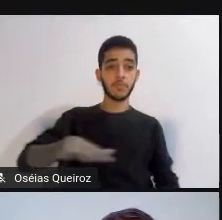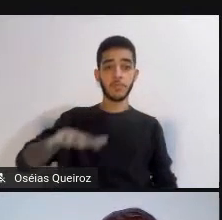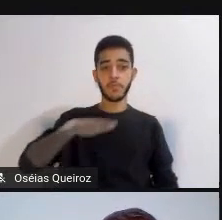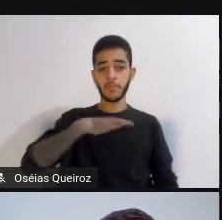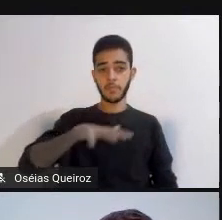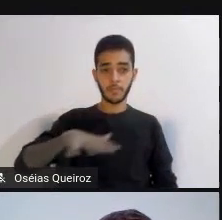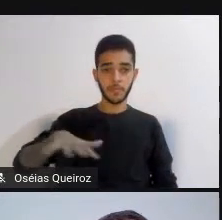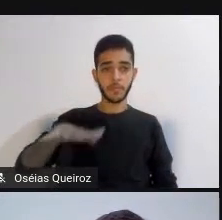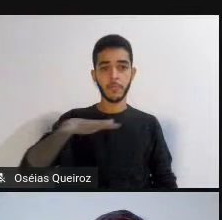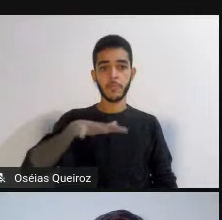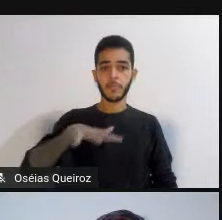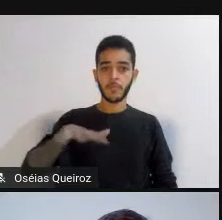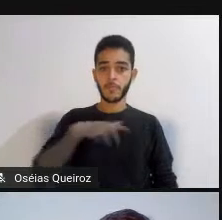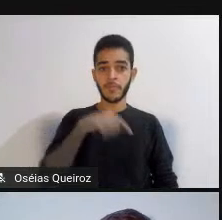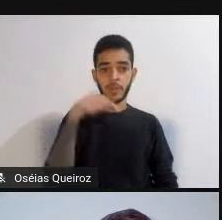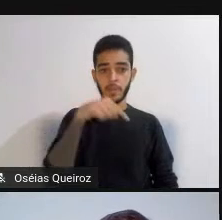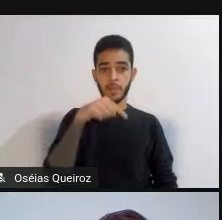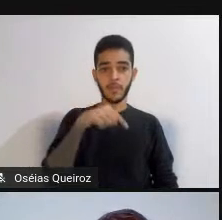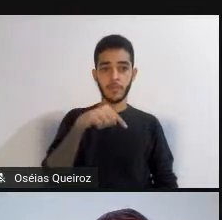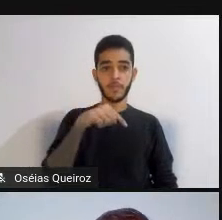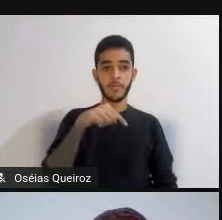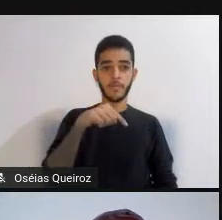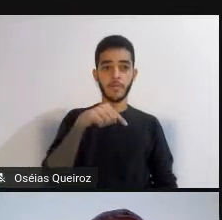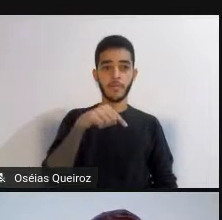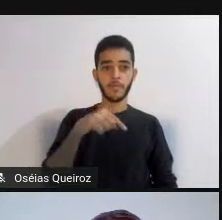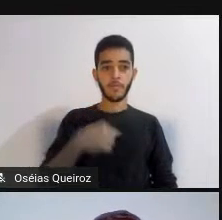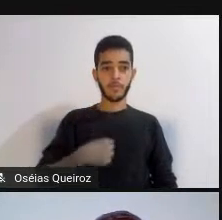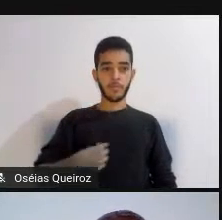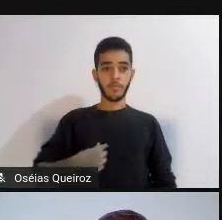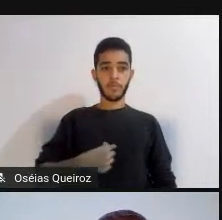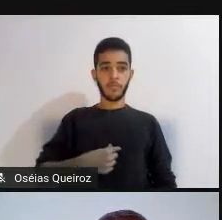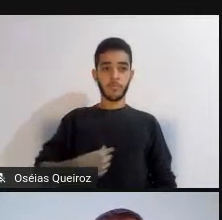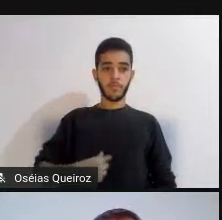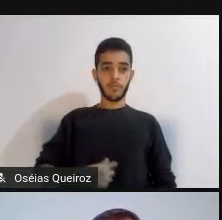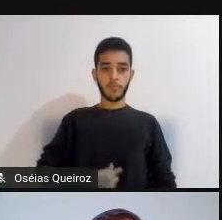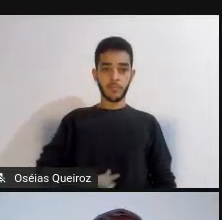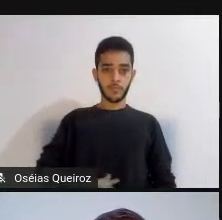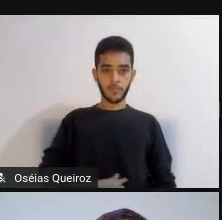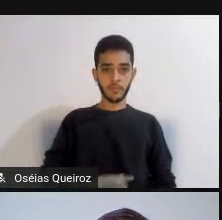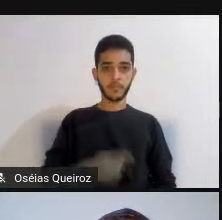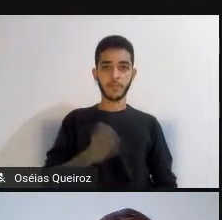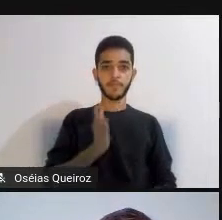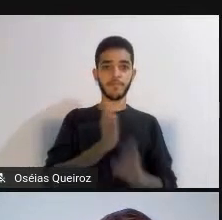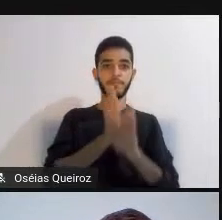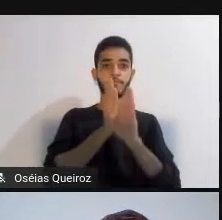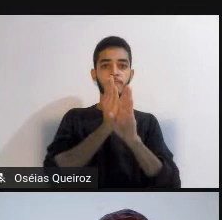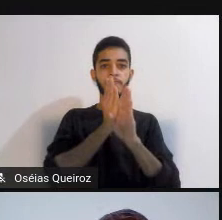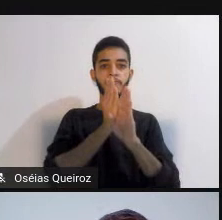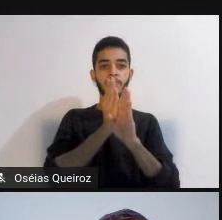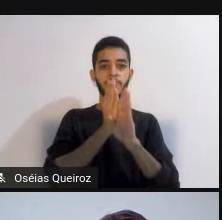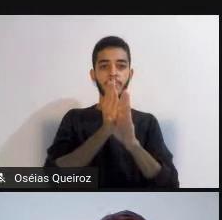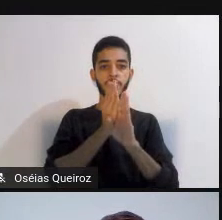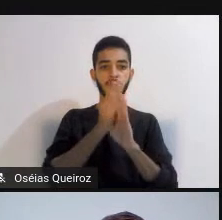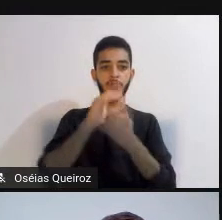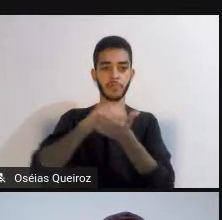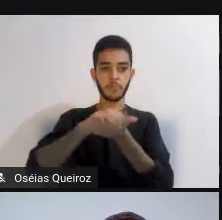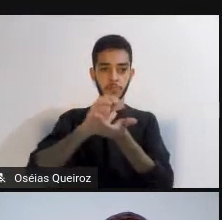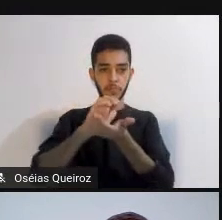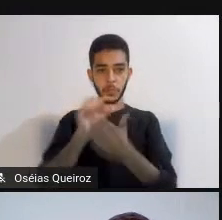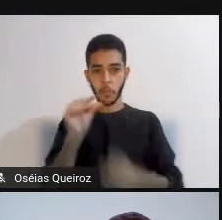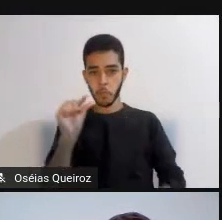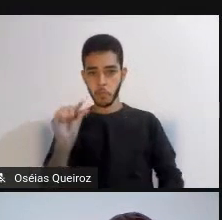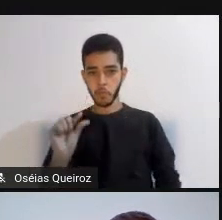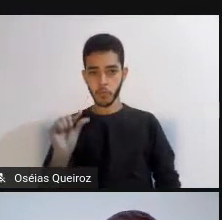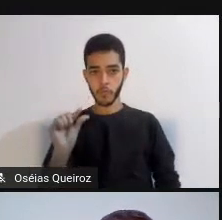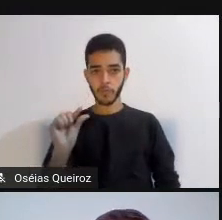no constituinte intestinal desses organismos. Então, ele identificou que nos mexilhões de menor tamanho,